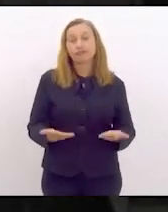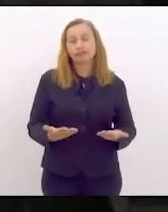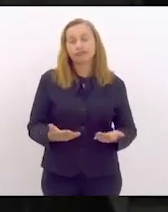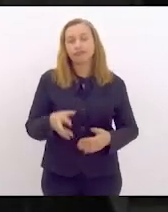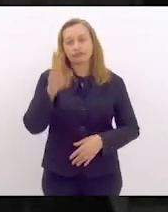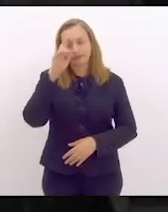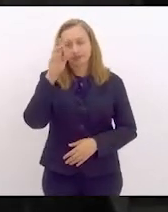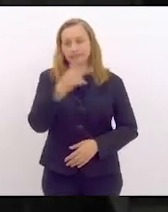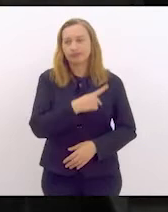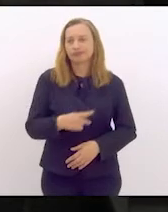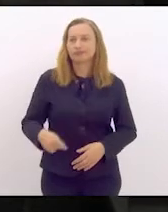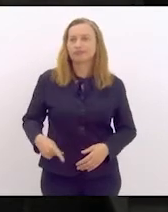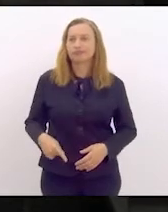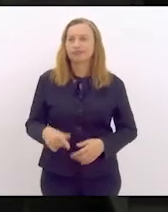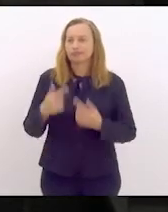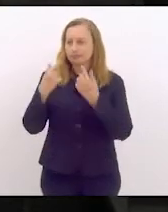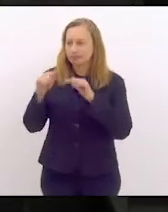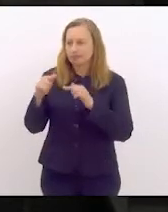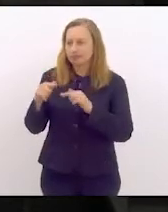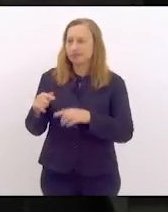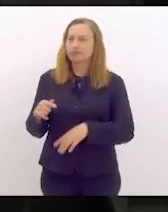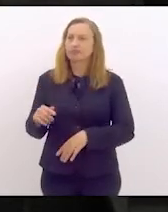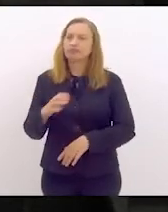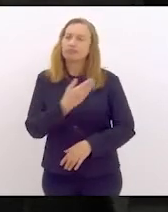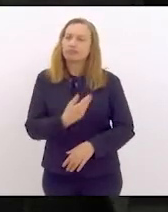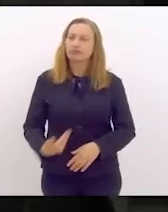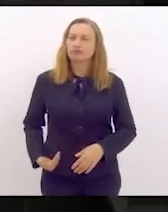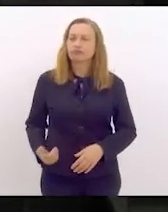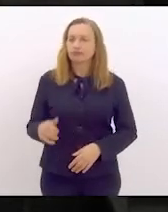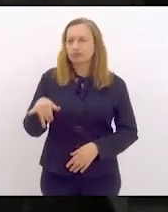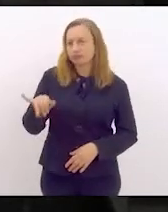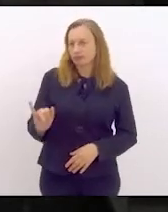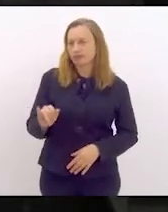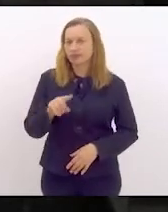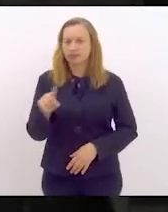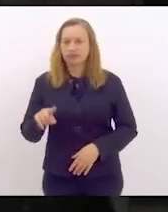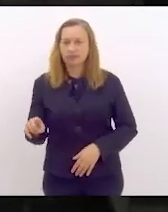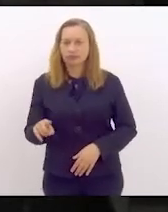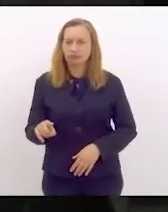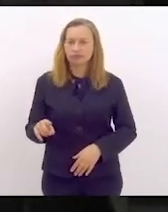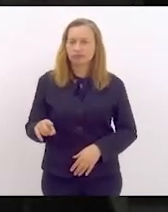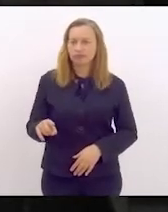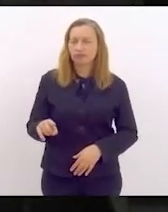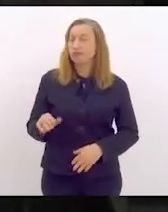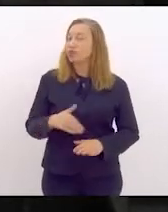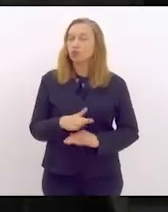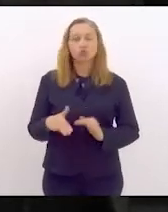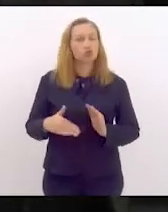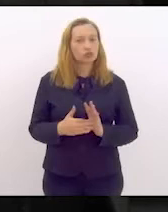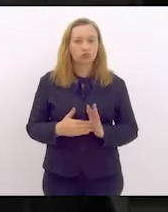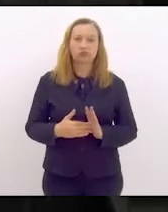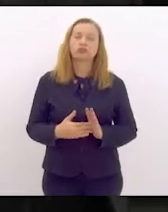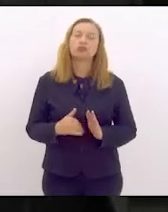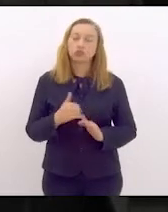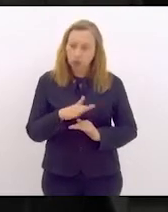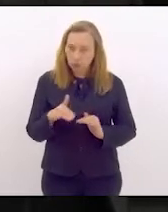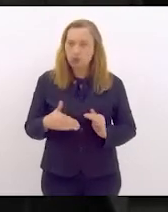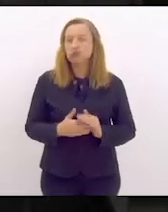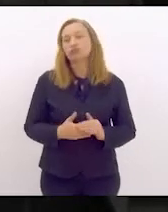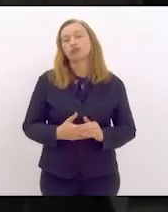senhora presidente, não é ao governo X, Y ou Z. São a todos. São a